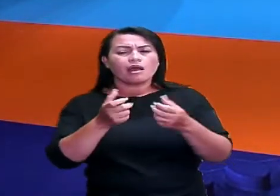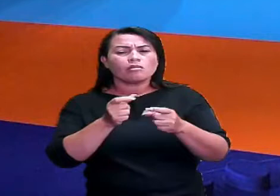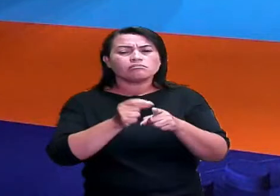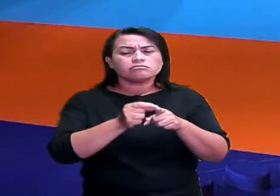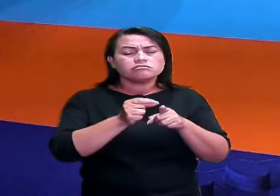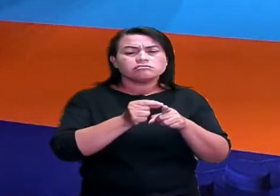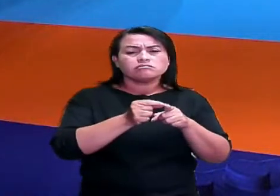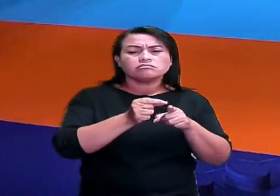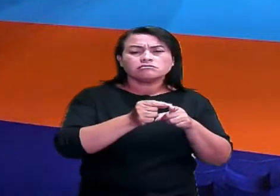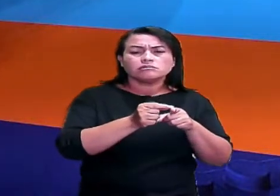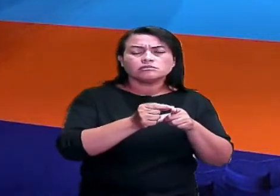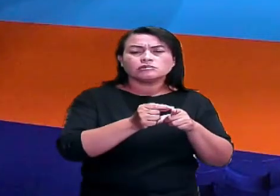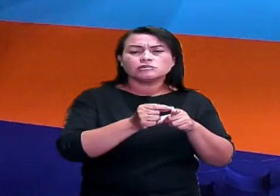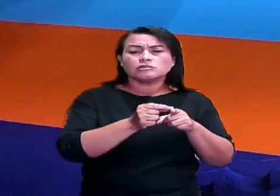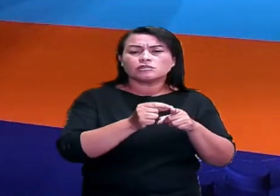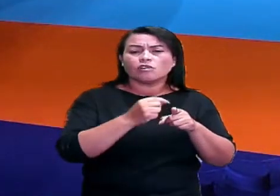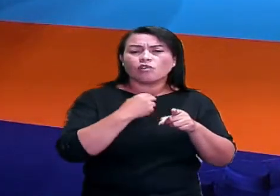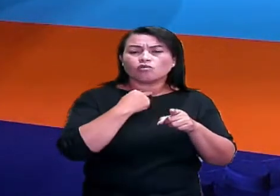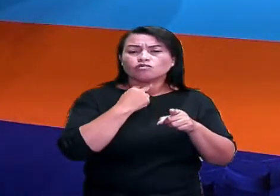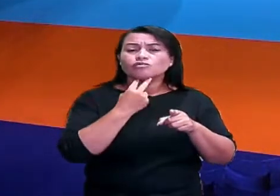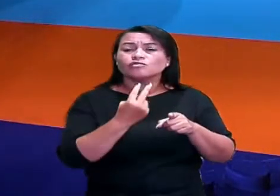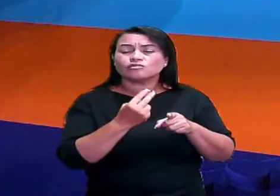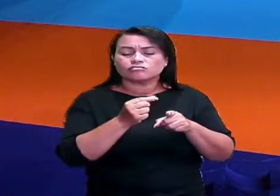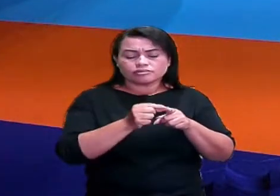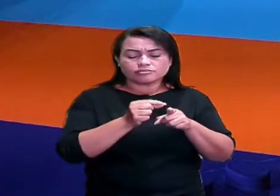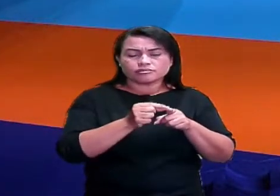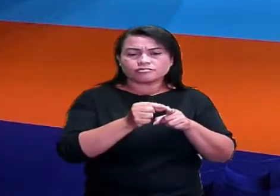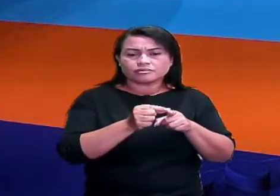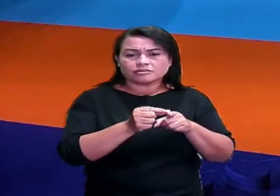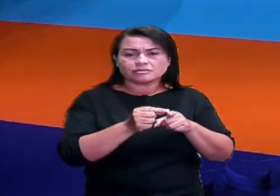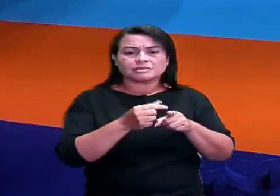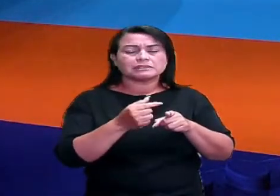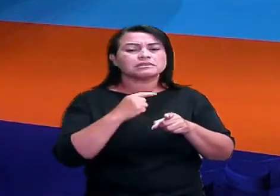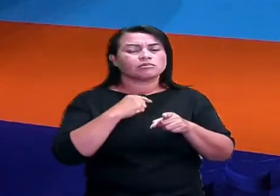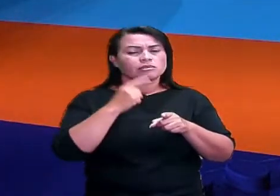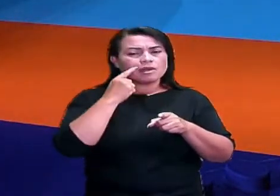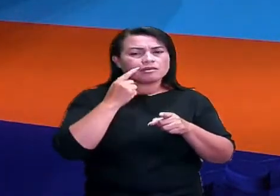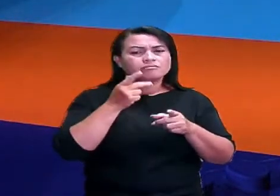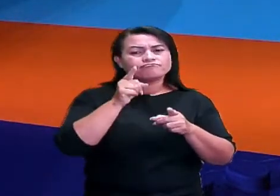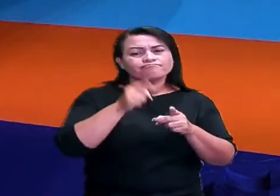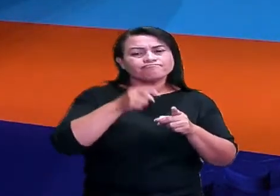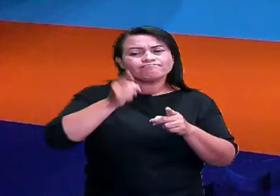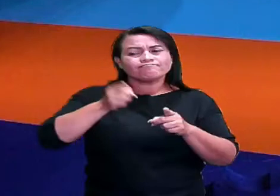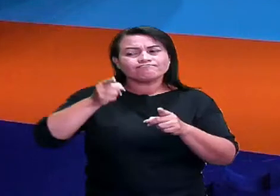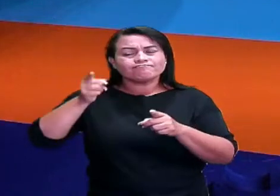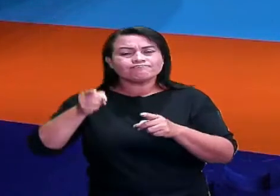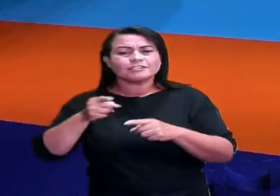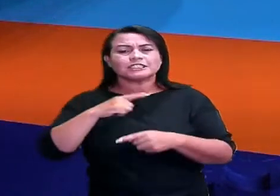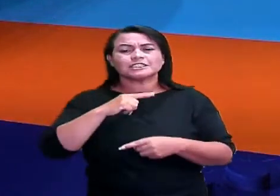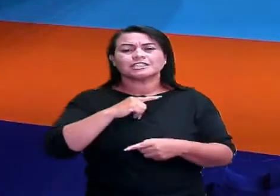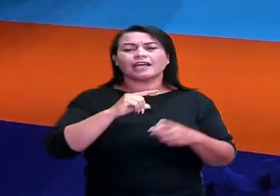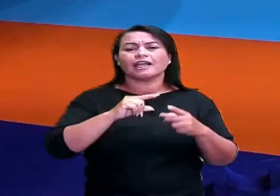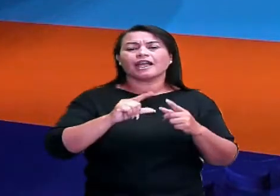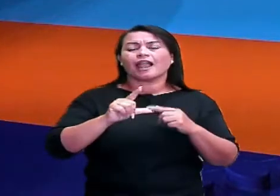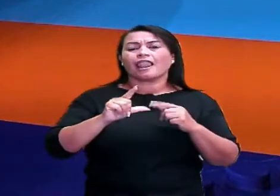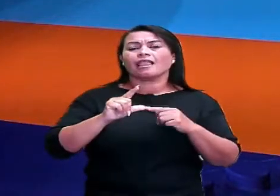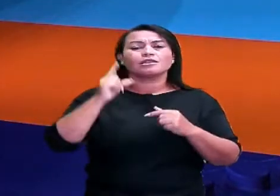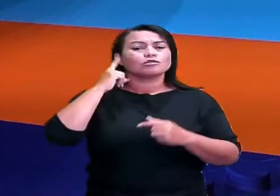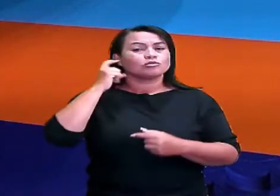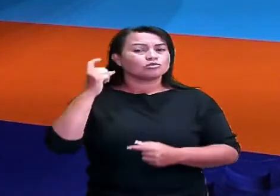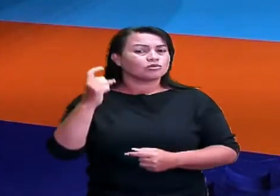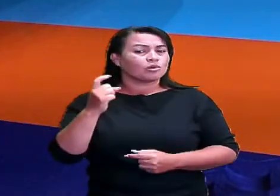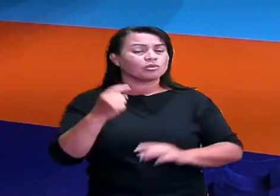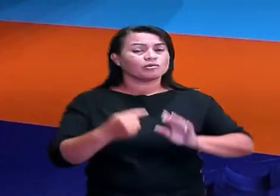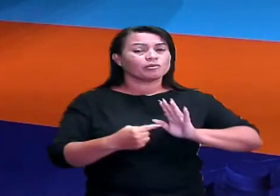tá? Dentro, né? Aqui, desse jeitinho aqui, tá certo? Das barrinhas, tá certo? A gente coloca o som das letras. Quando a